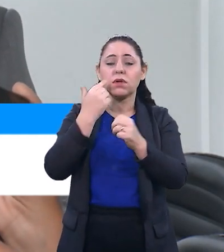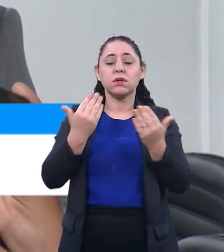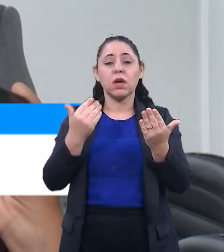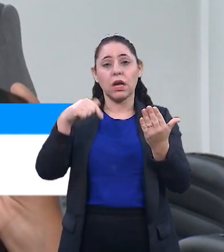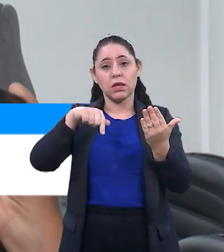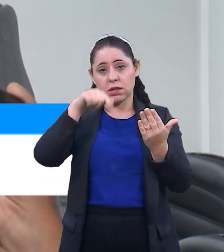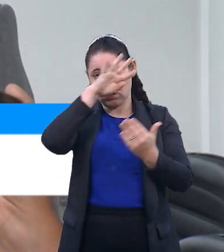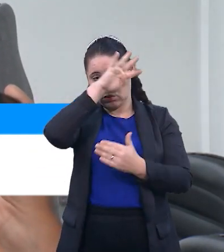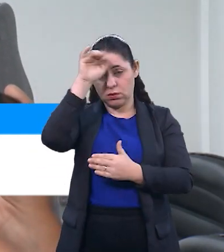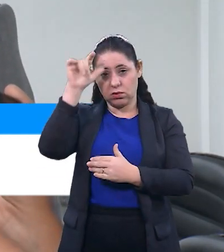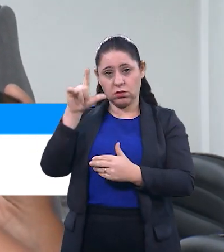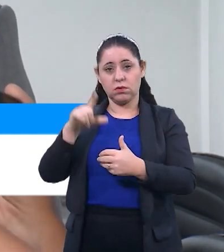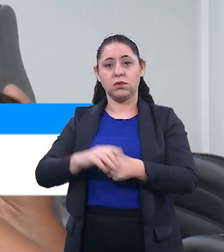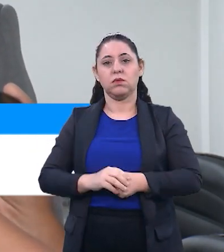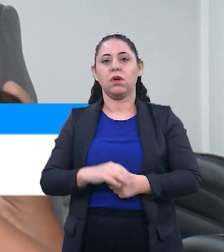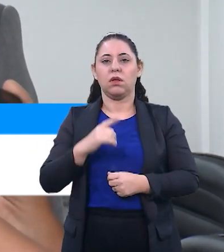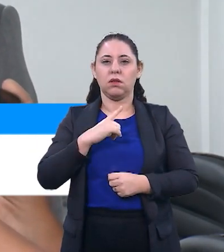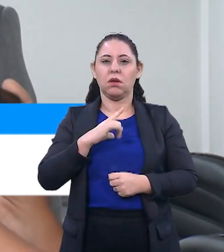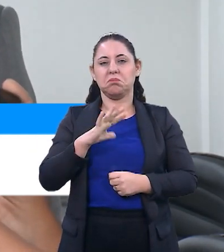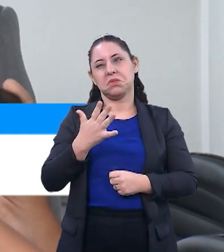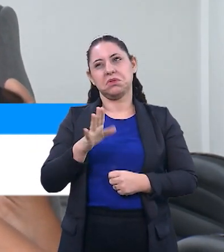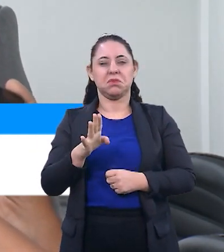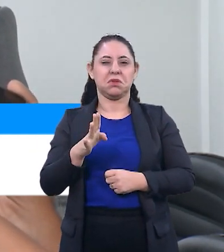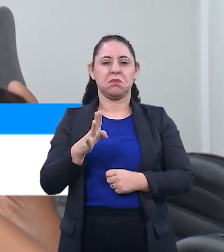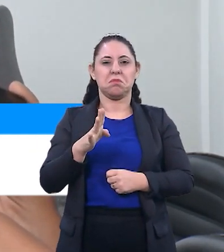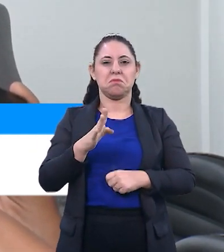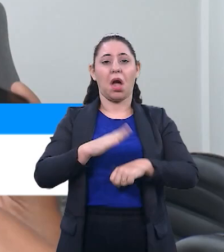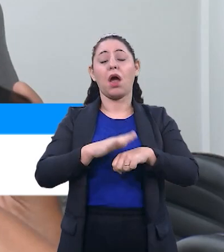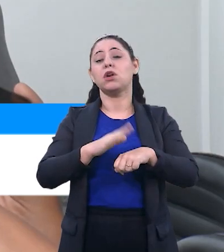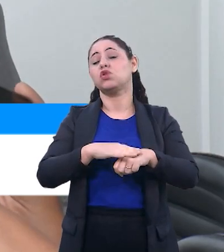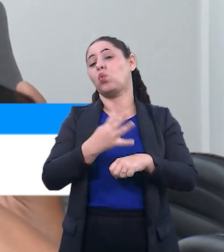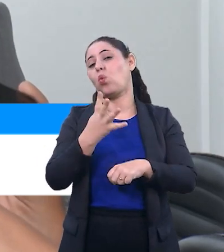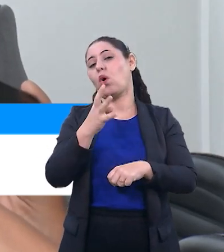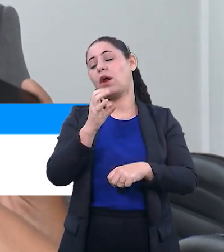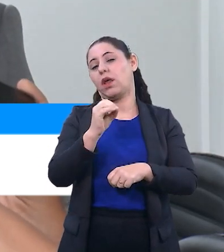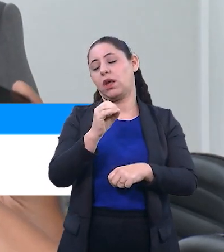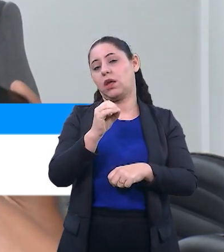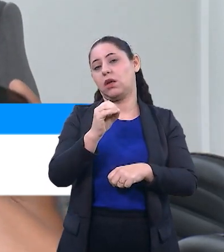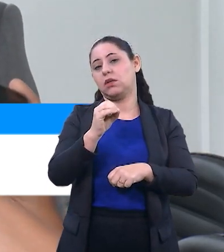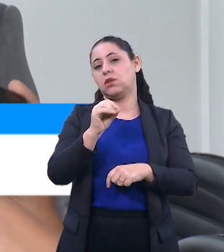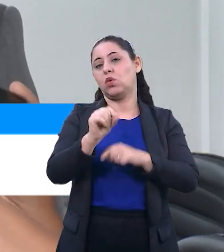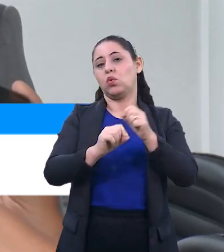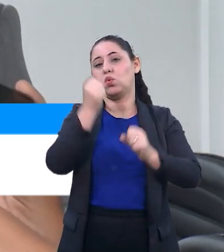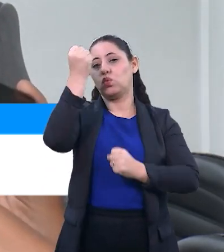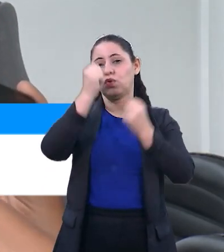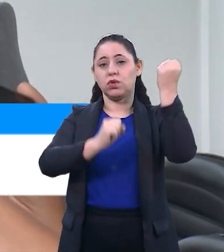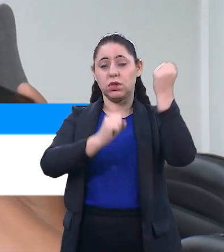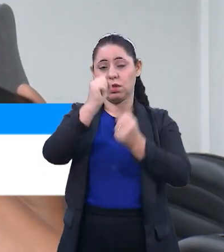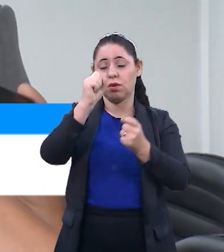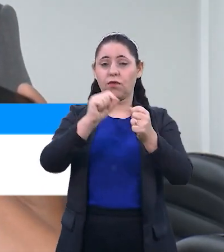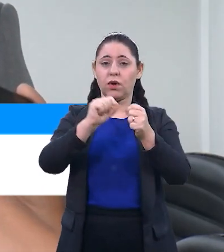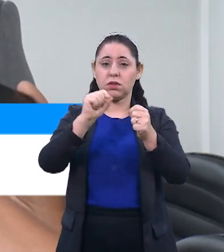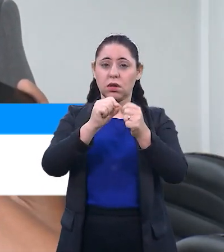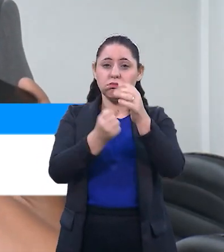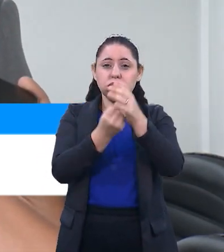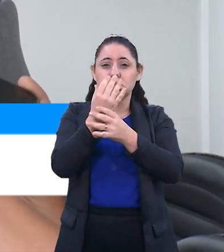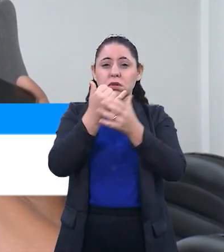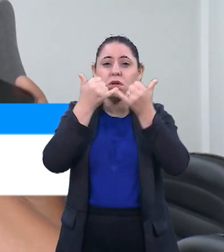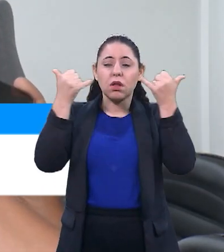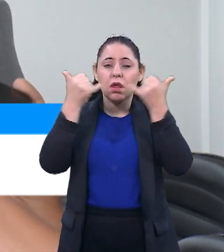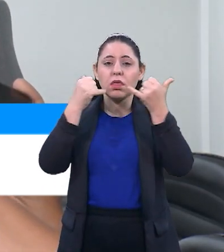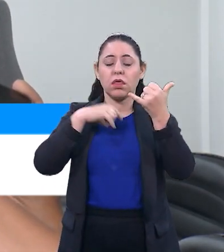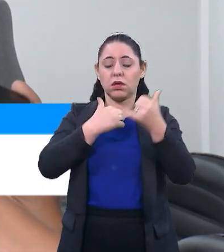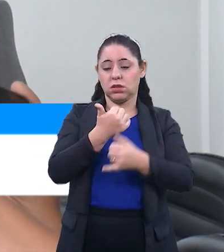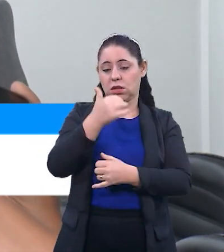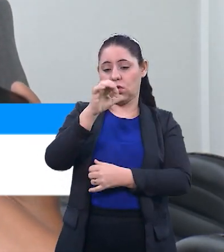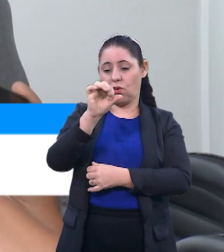gente vê aqui no Mato Grosso do Sul. Nós já temos mais de 40 usinas de PCHs em funcionamento. Nós